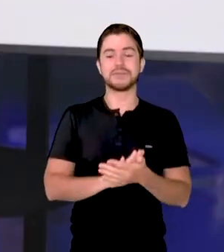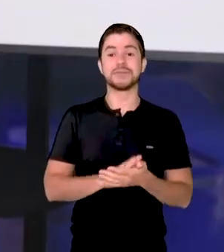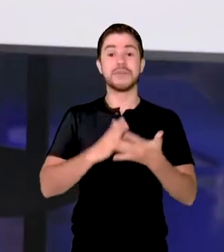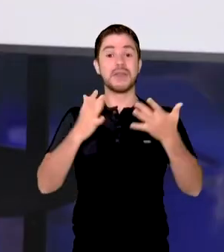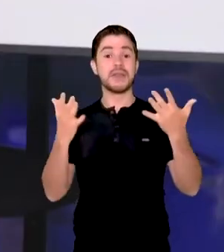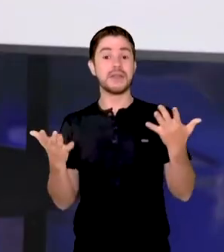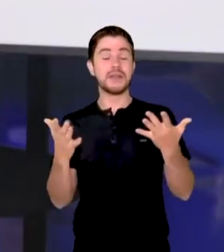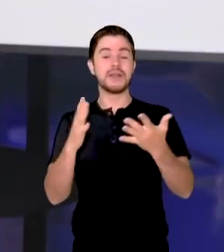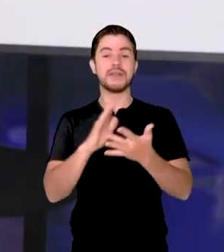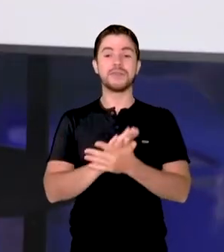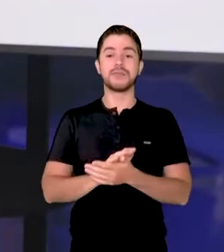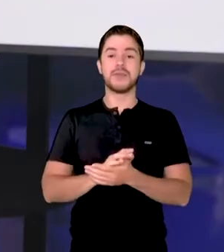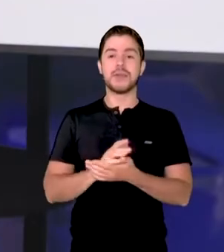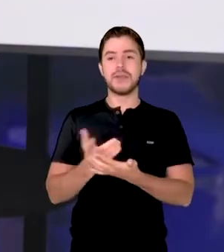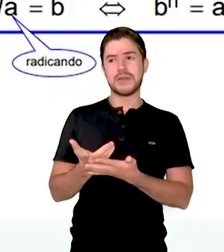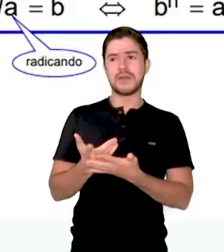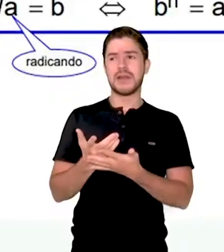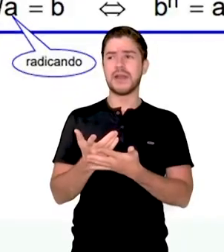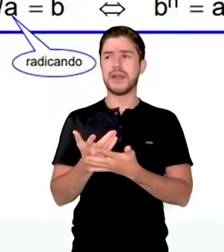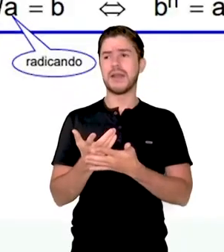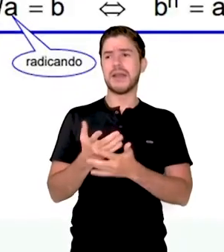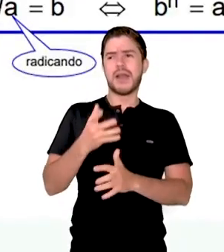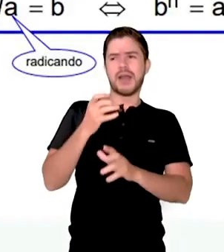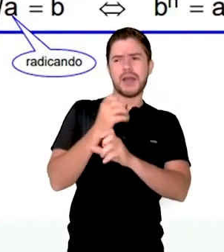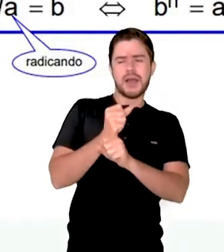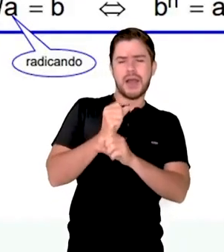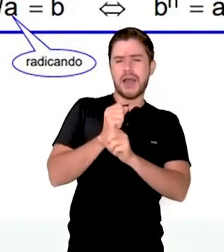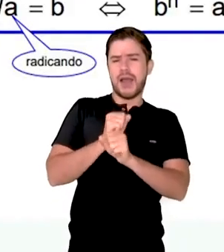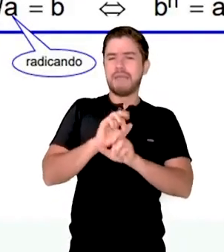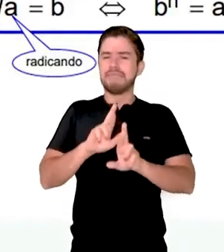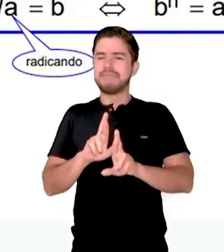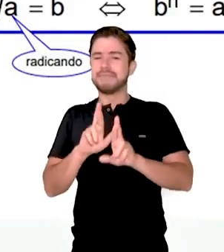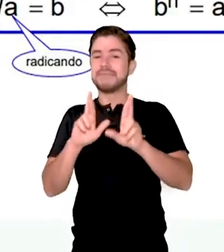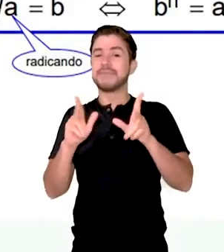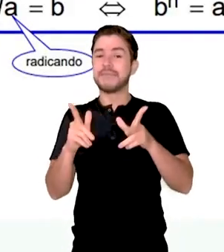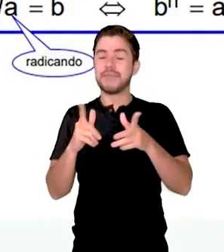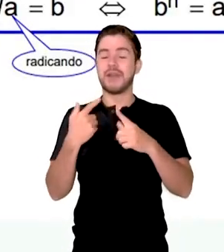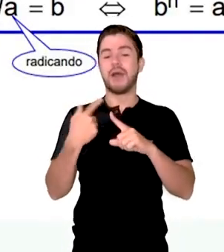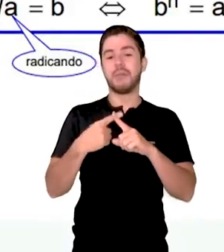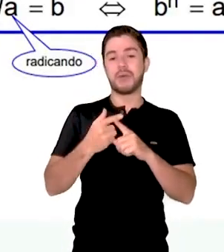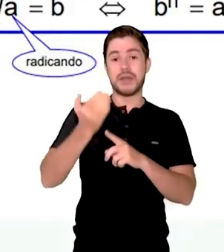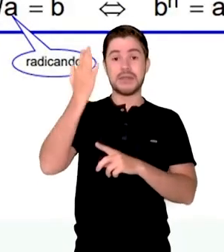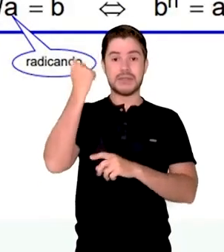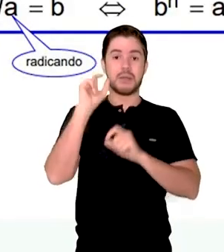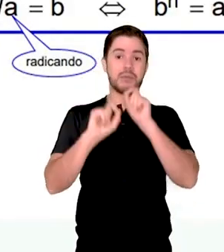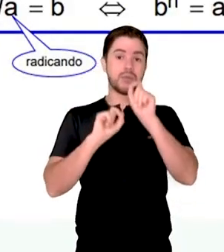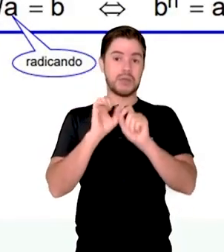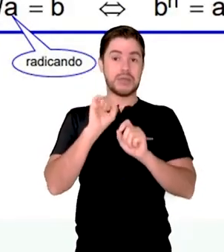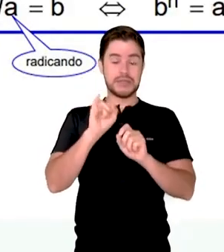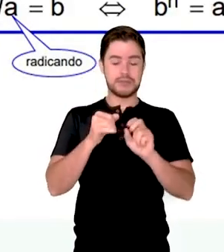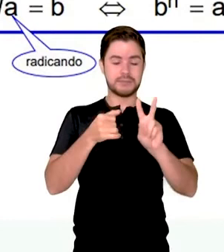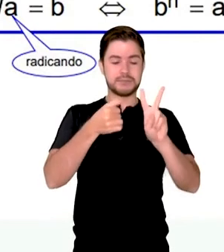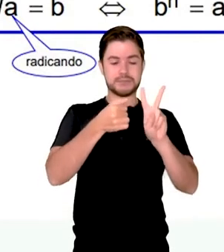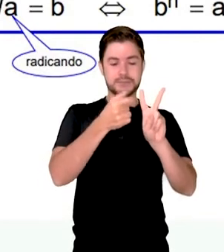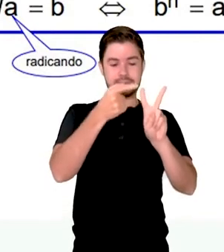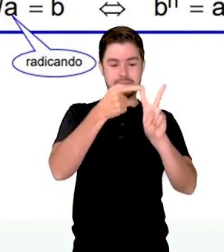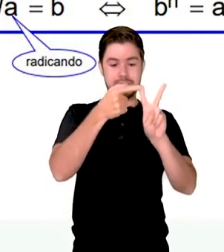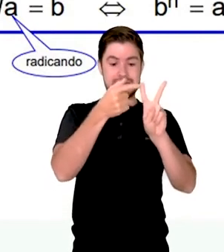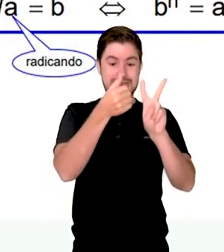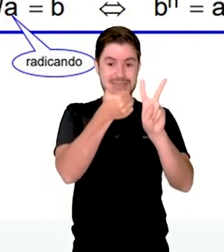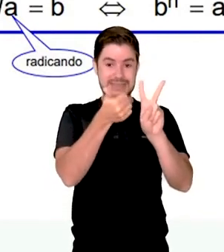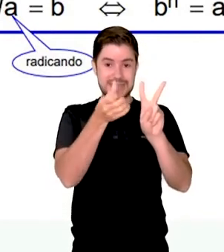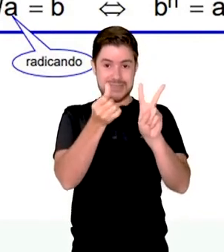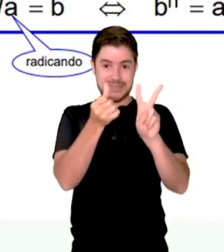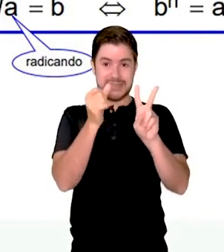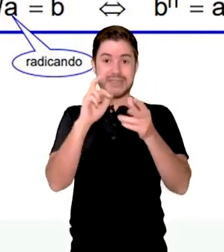quadrada a gente tá calculando de uma forma diferente porque a gente sabe que 16 na verdade é